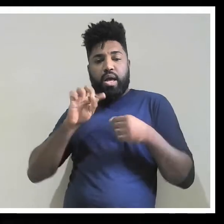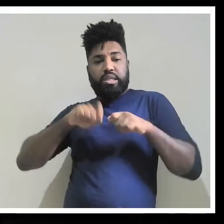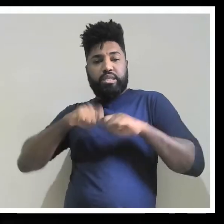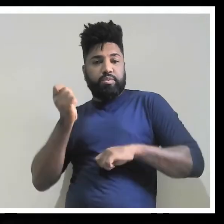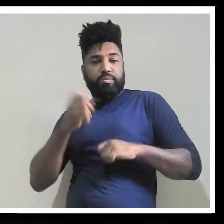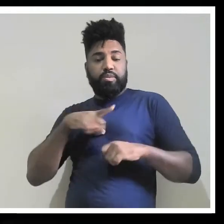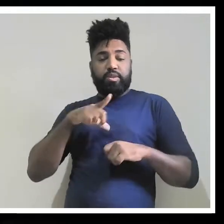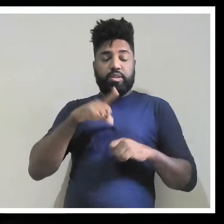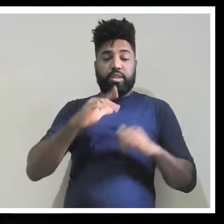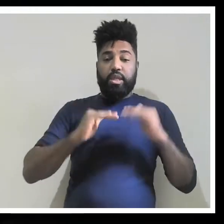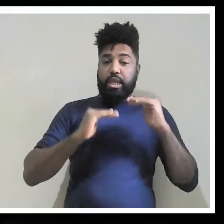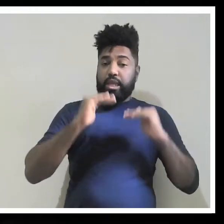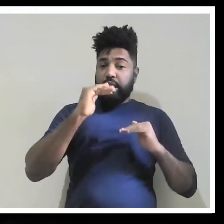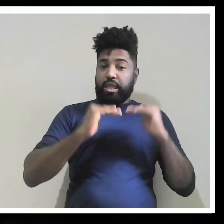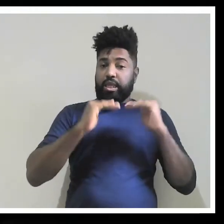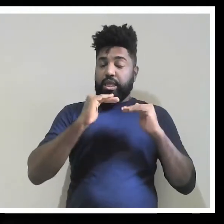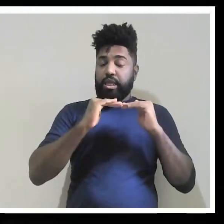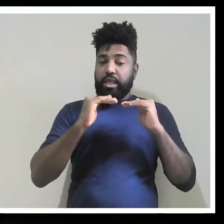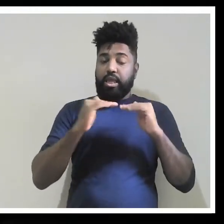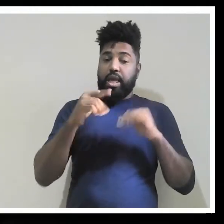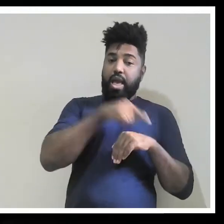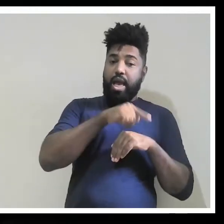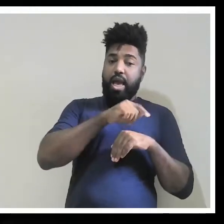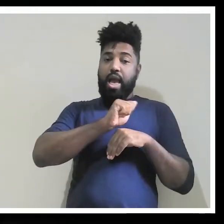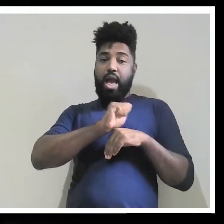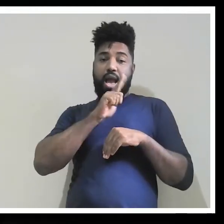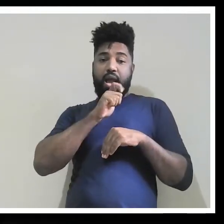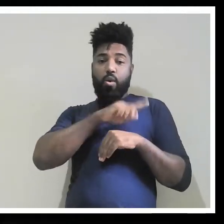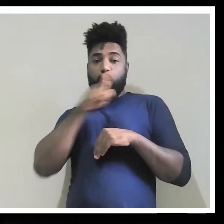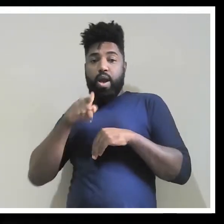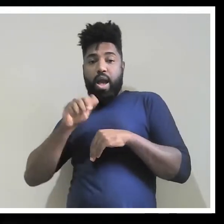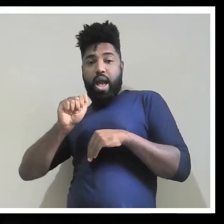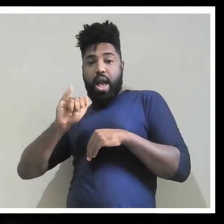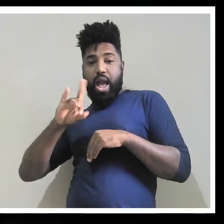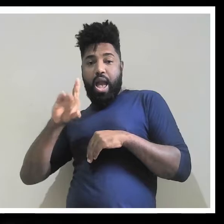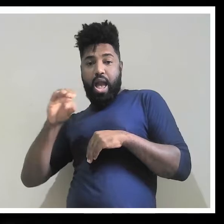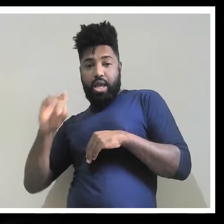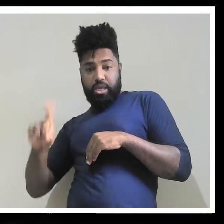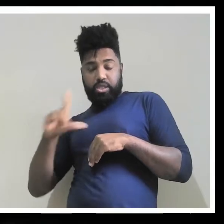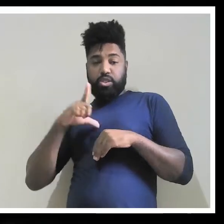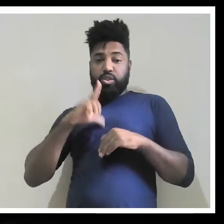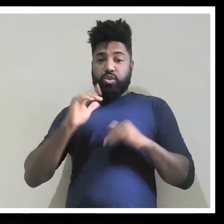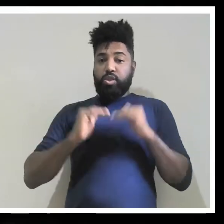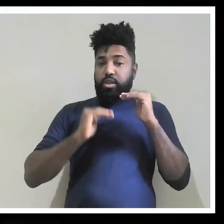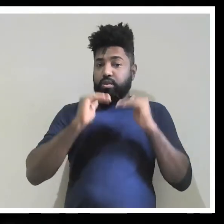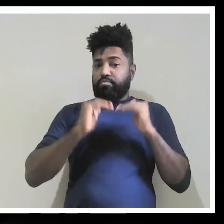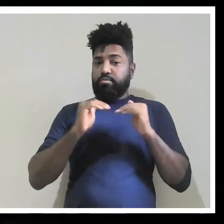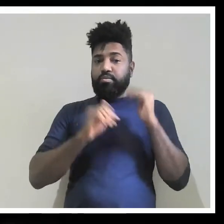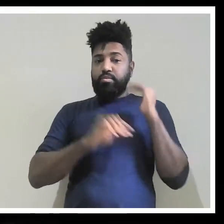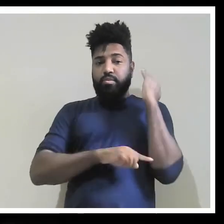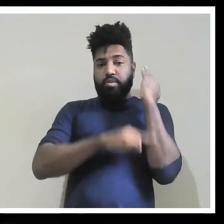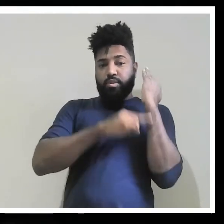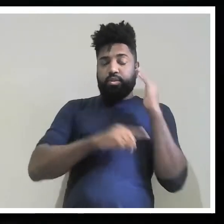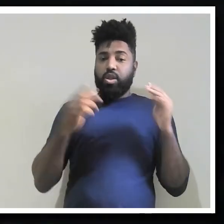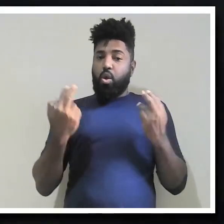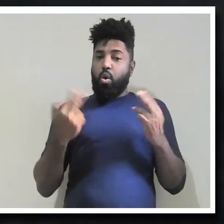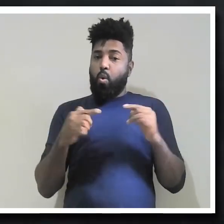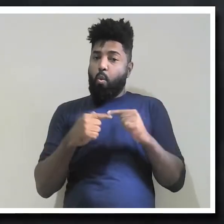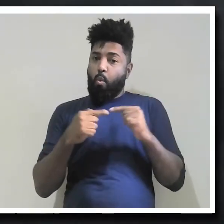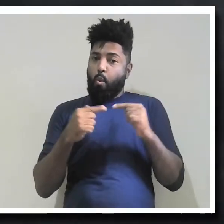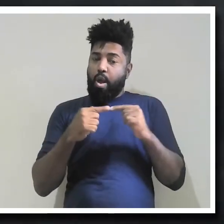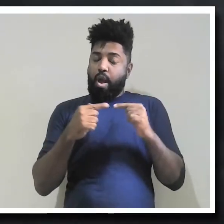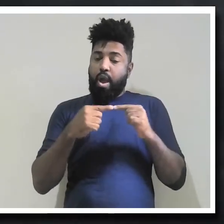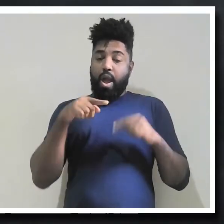água quanto da solução de ácido clorídrico naquele ambiente seria a mesma. Esse valor de densidade nos dá uma concentração um pouquinho superior